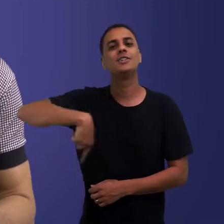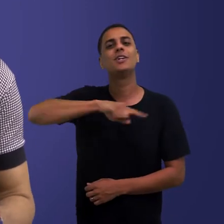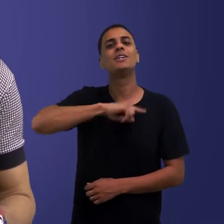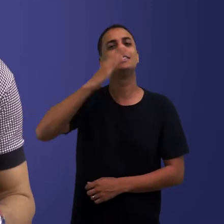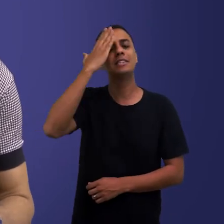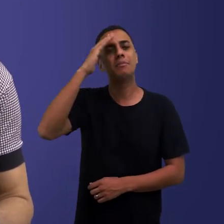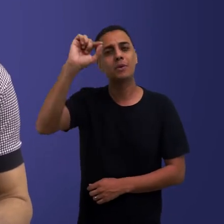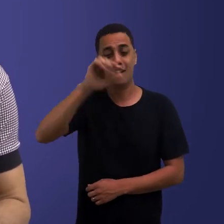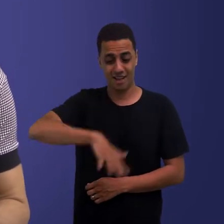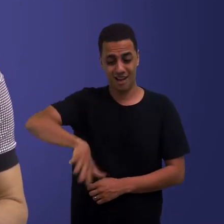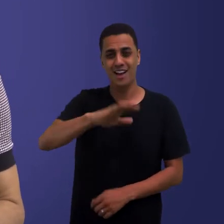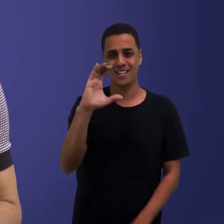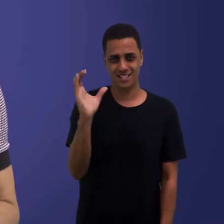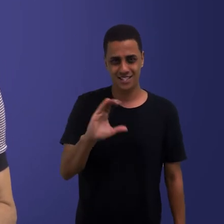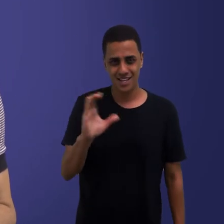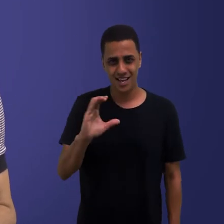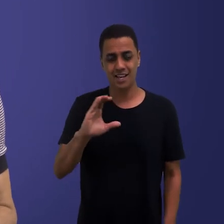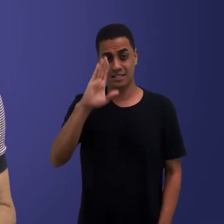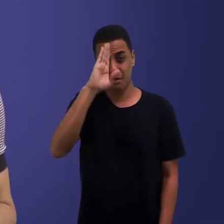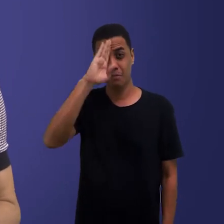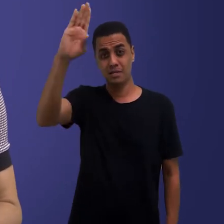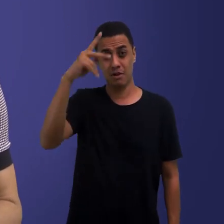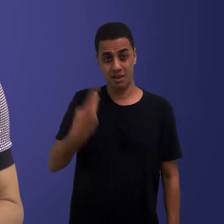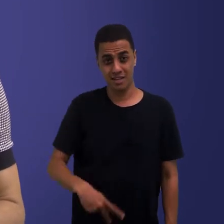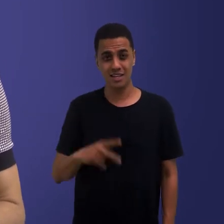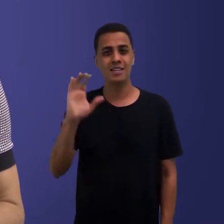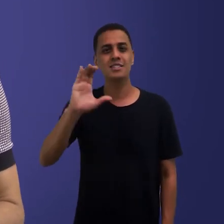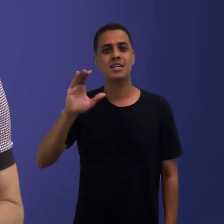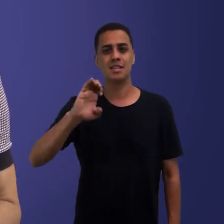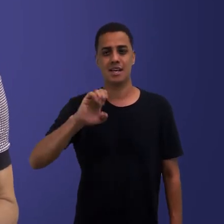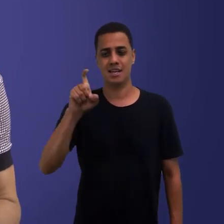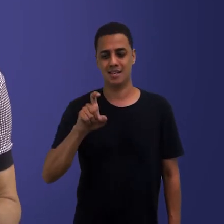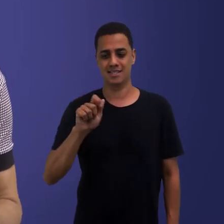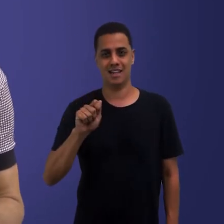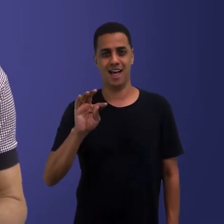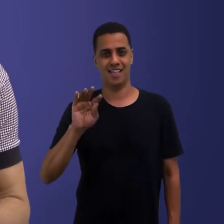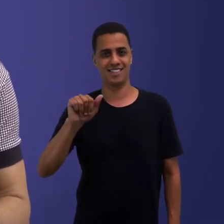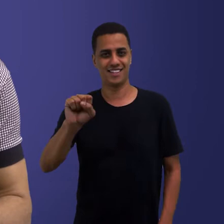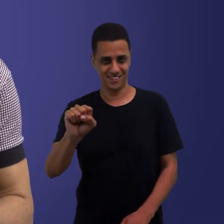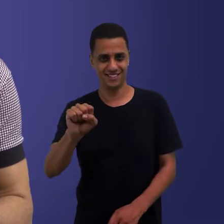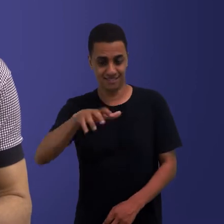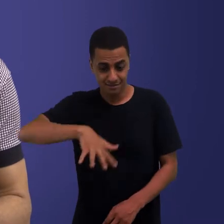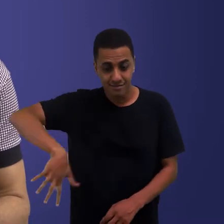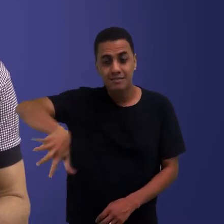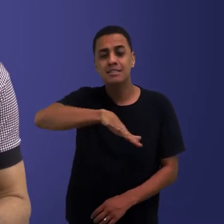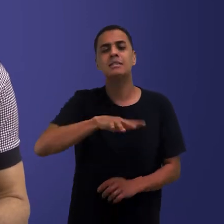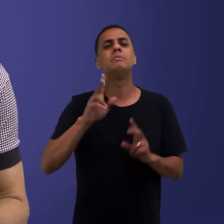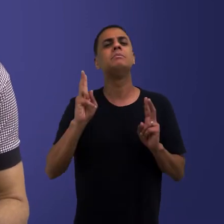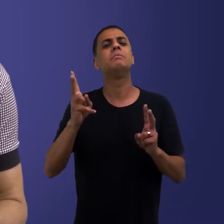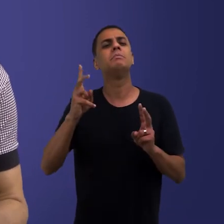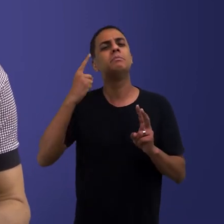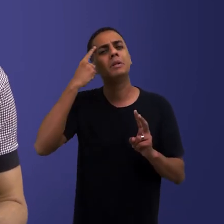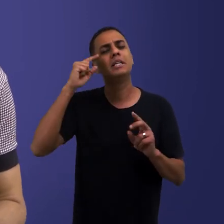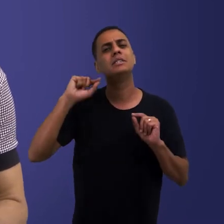podemos esquecer que as ciências, sobretudo as ciências exatas como nós conhecemos hoje, têm